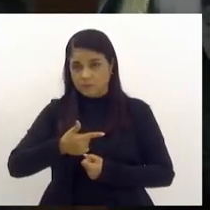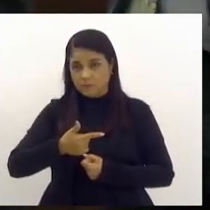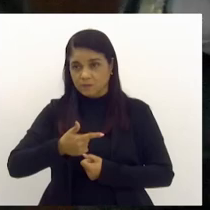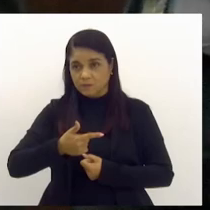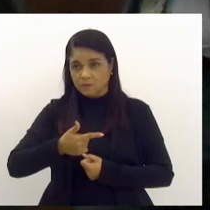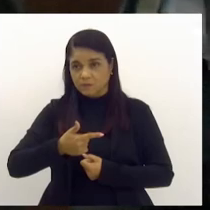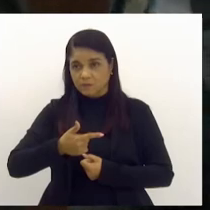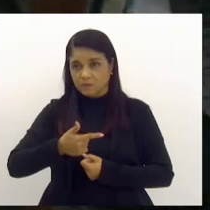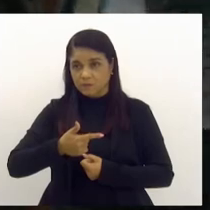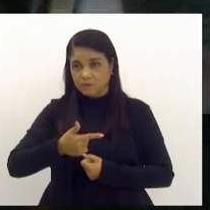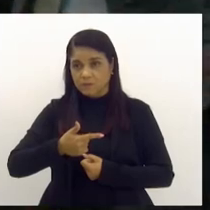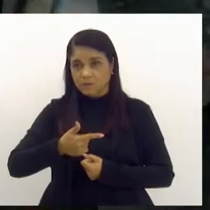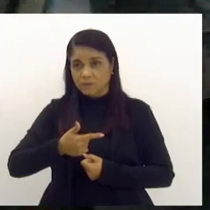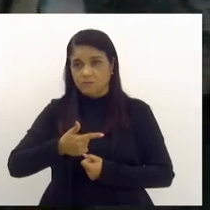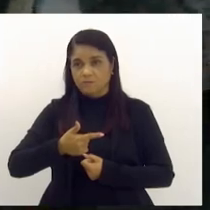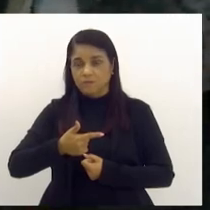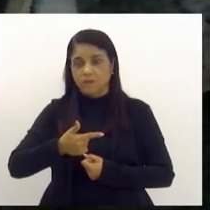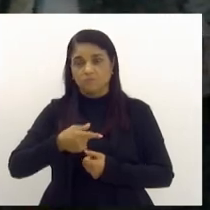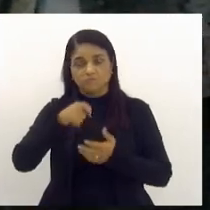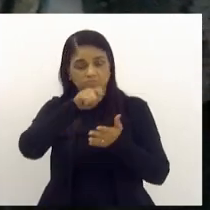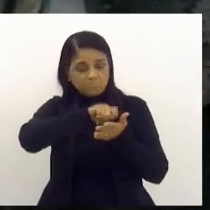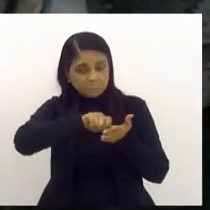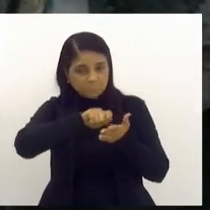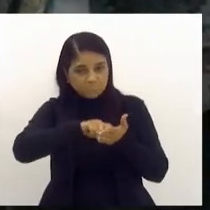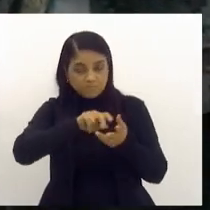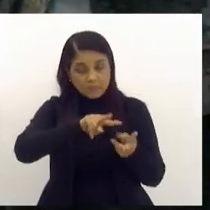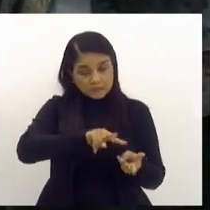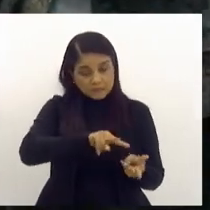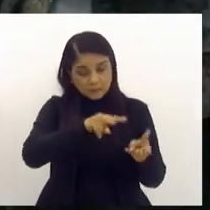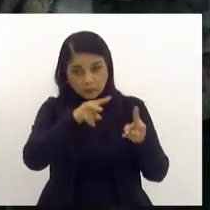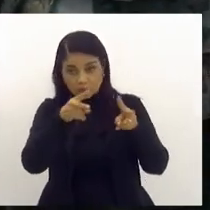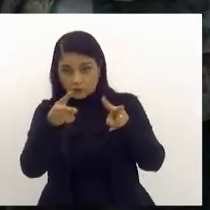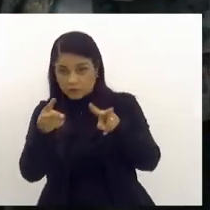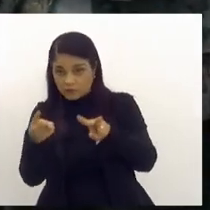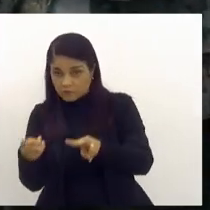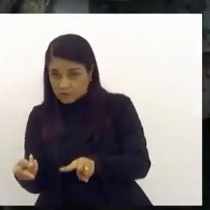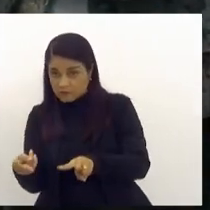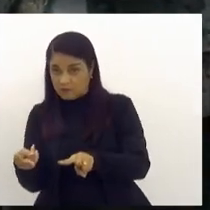está muito bem feito, dizendo que a transferência